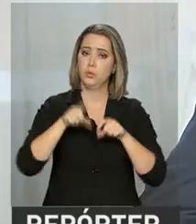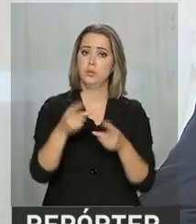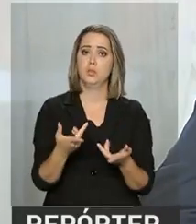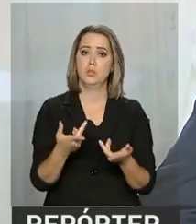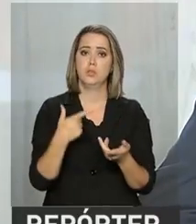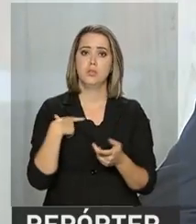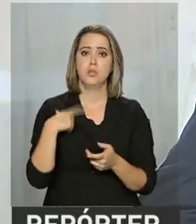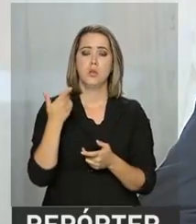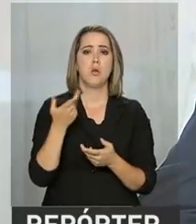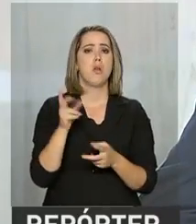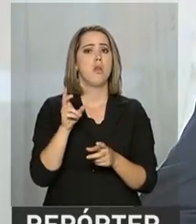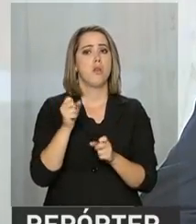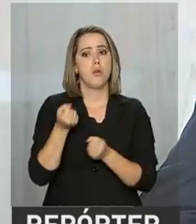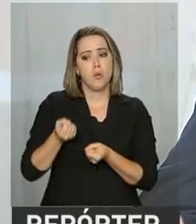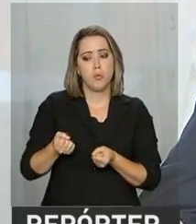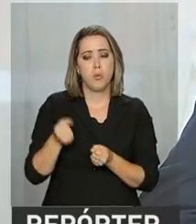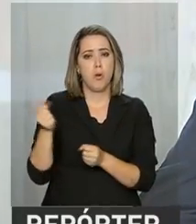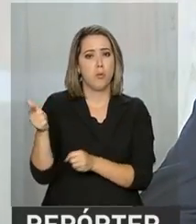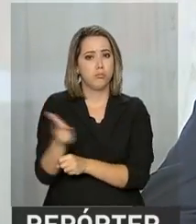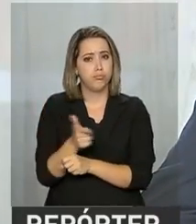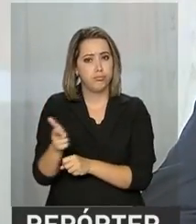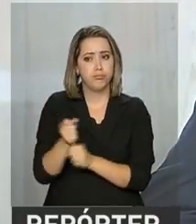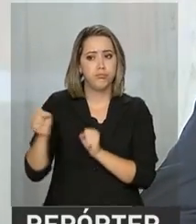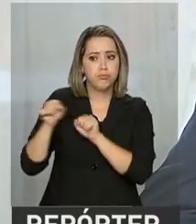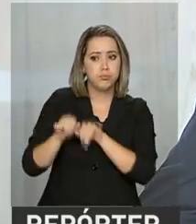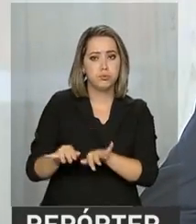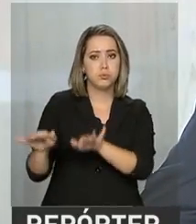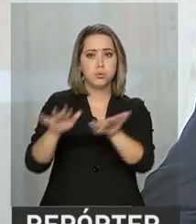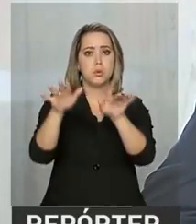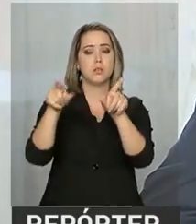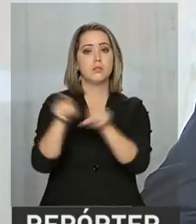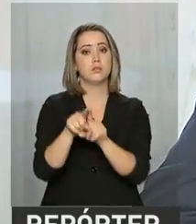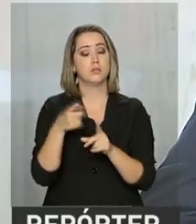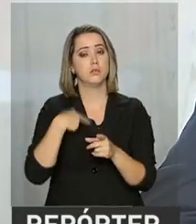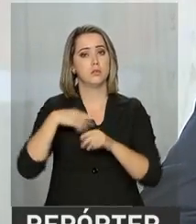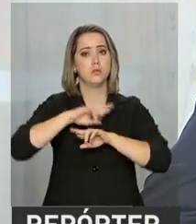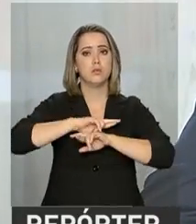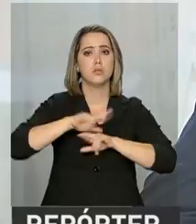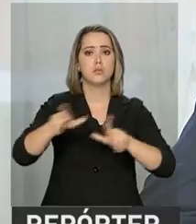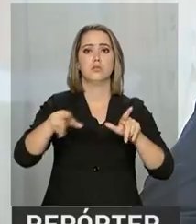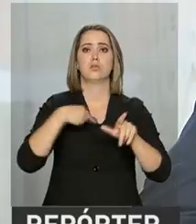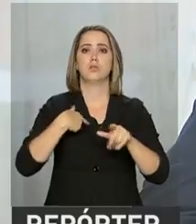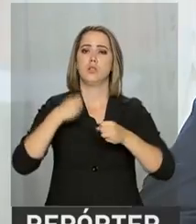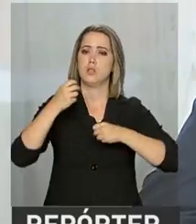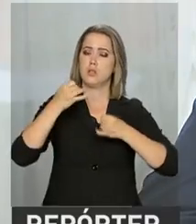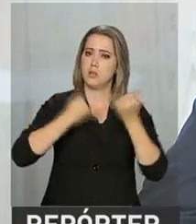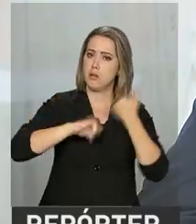fertilizantes e adubos insumos para indústria química insumos eletroeletrônicos